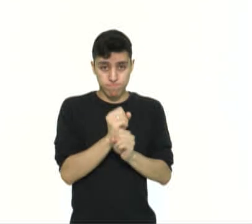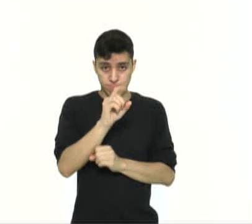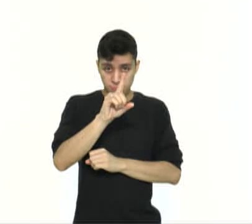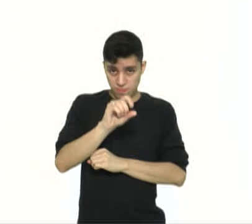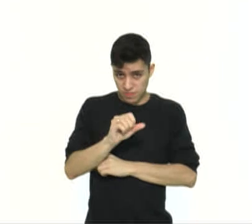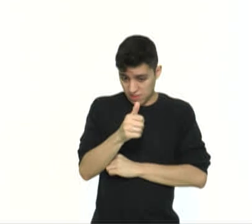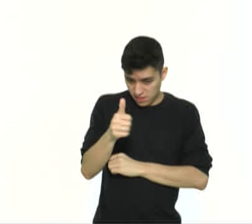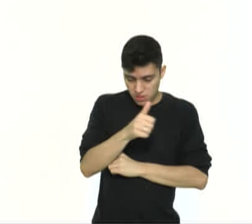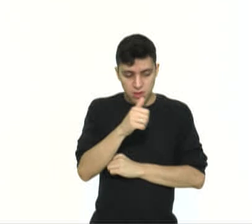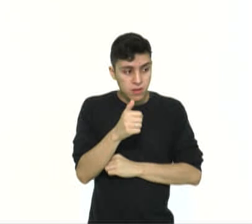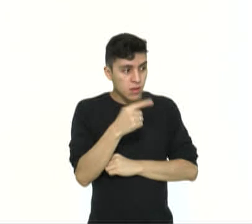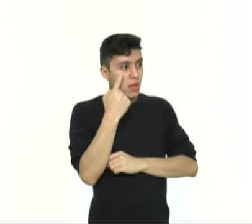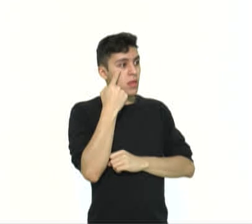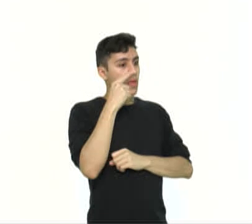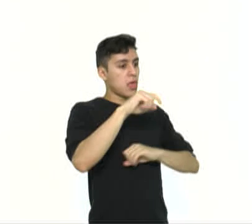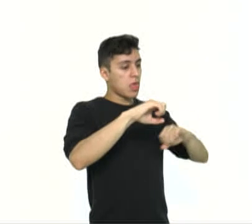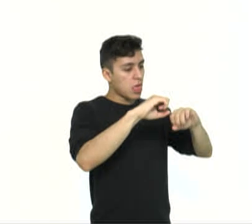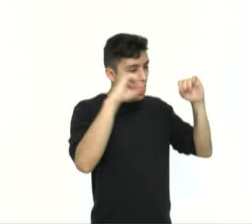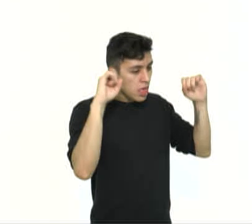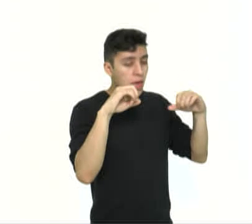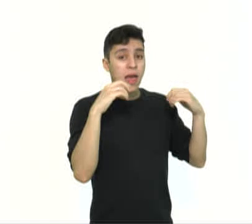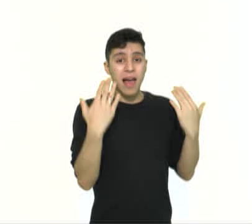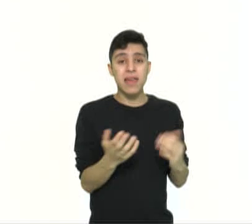1911, então, ela é descoberta. E em